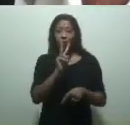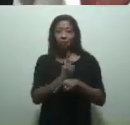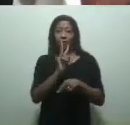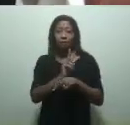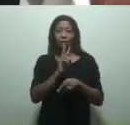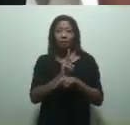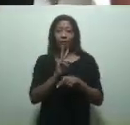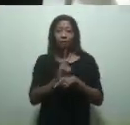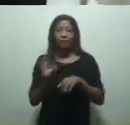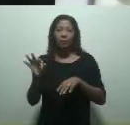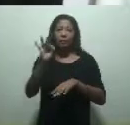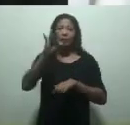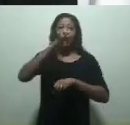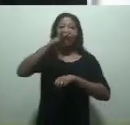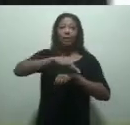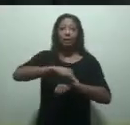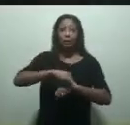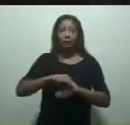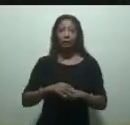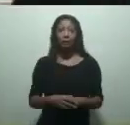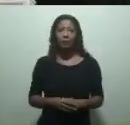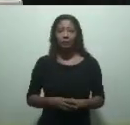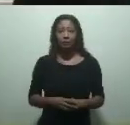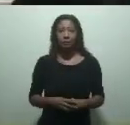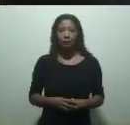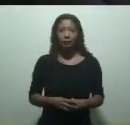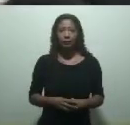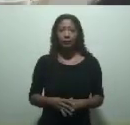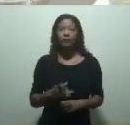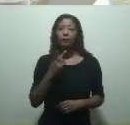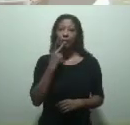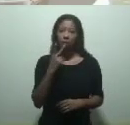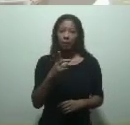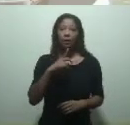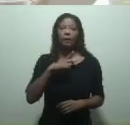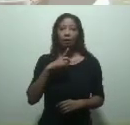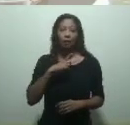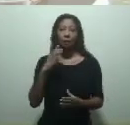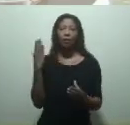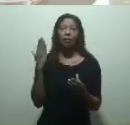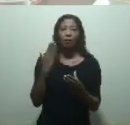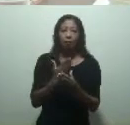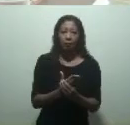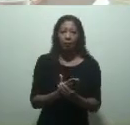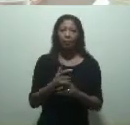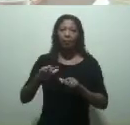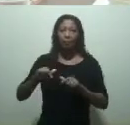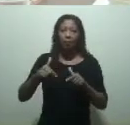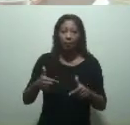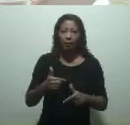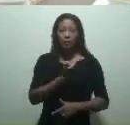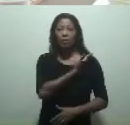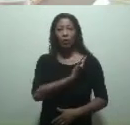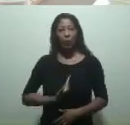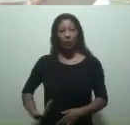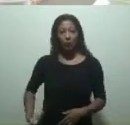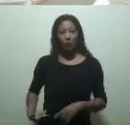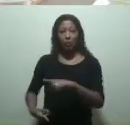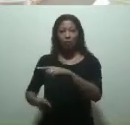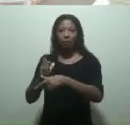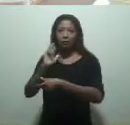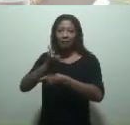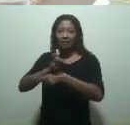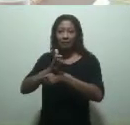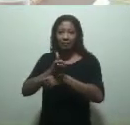Acrescentou que existe uma ação civil pública para o prefeito Rosano Taveira realizar inúmeras